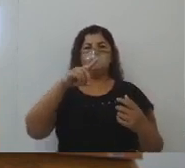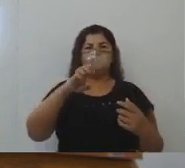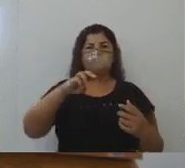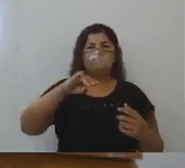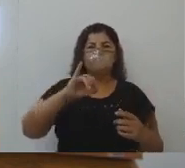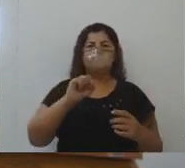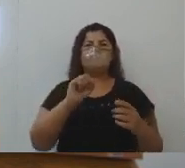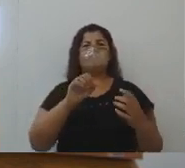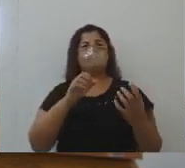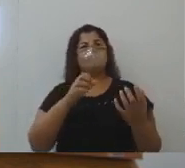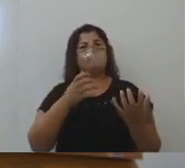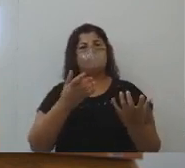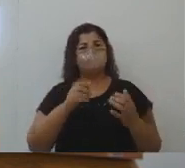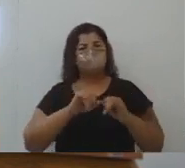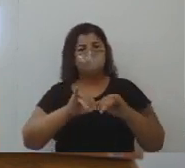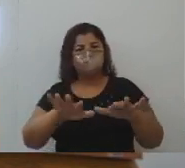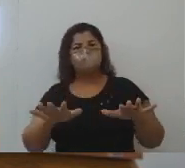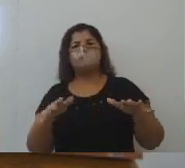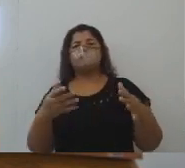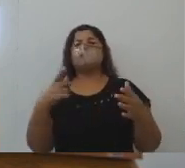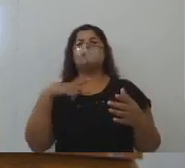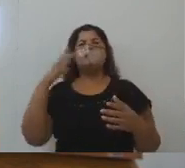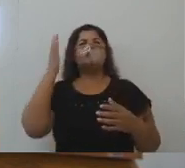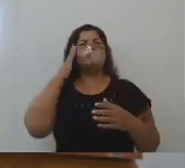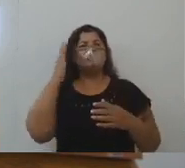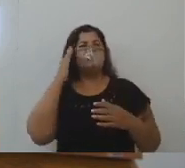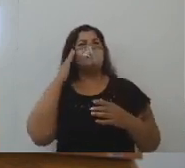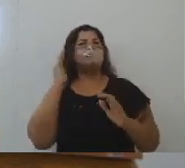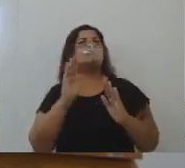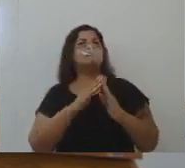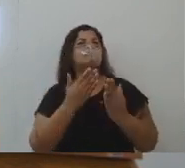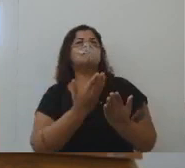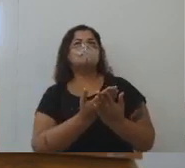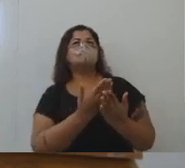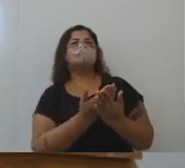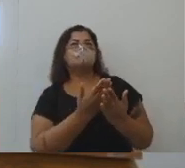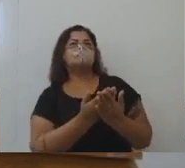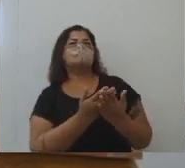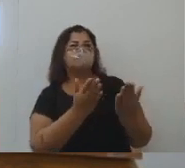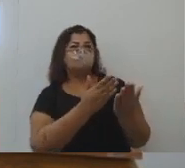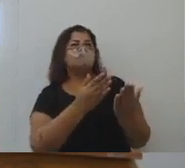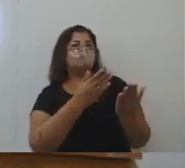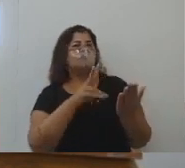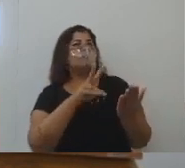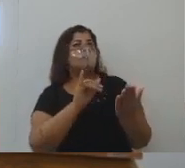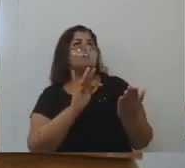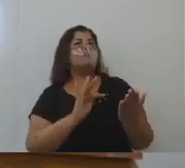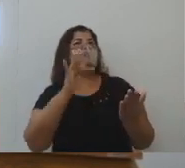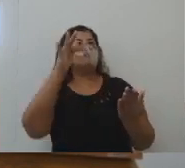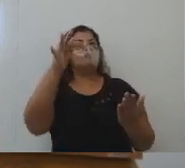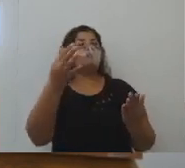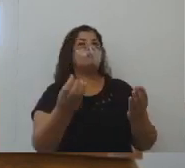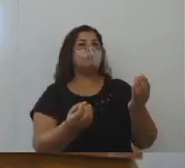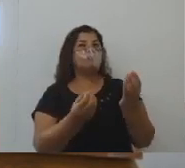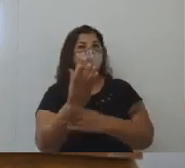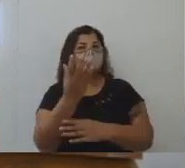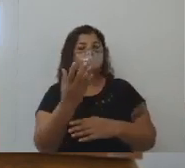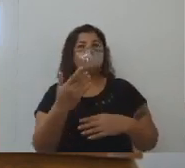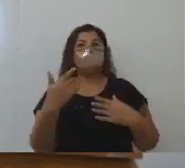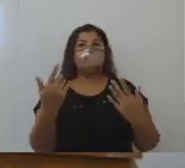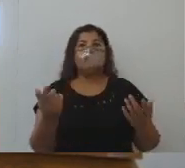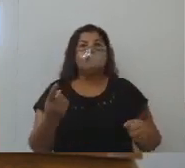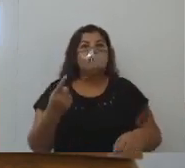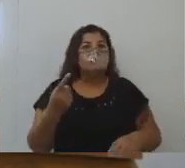dentro da nossa proposta de estudo. Então a gente sabia que a pandemia era uma coisa que iria acontecer. Quando a gente passa a